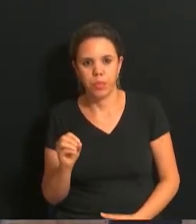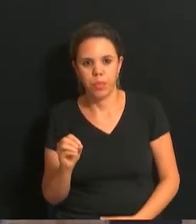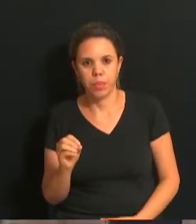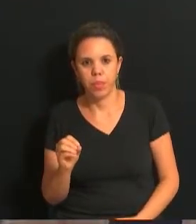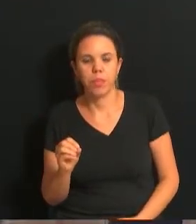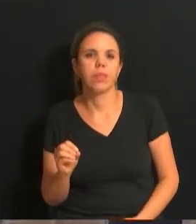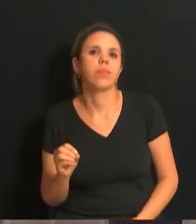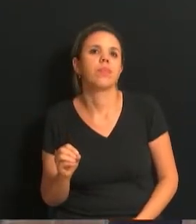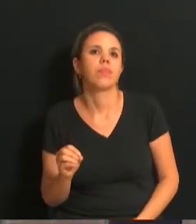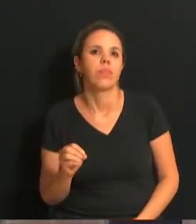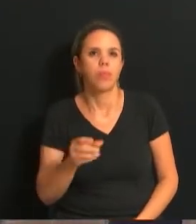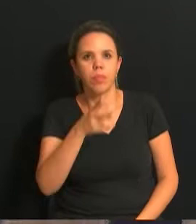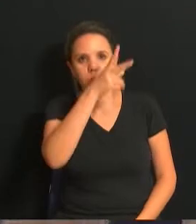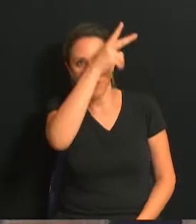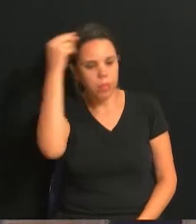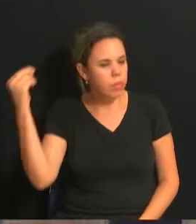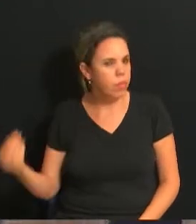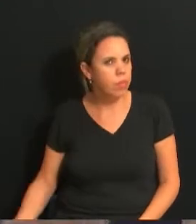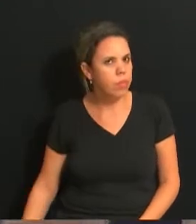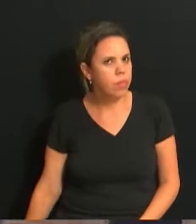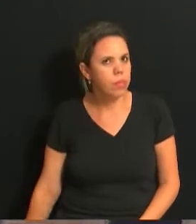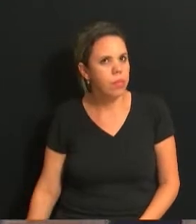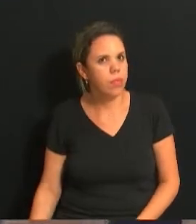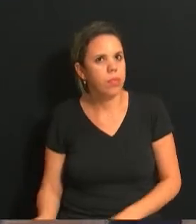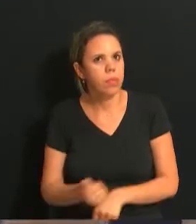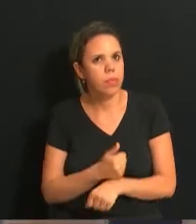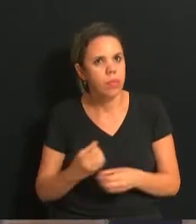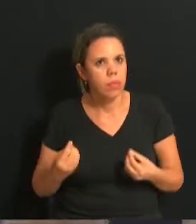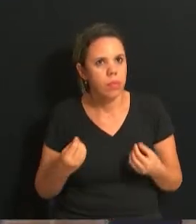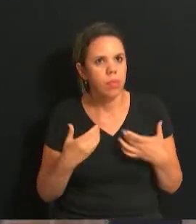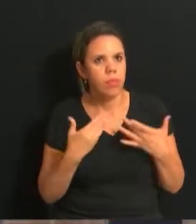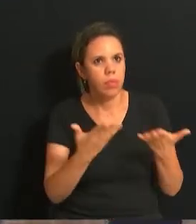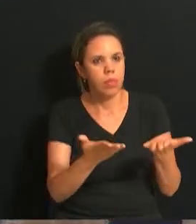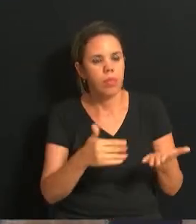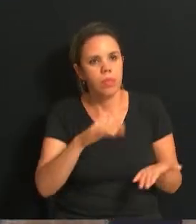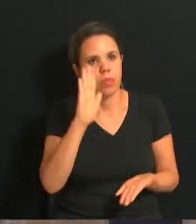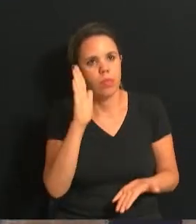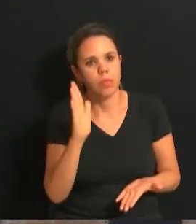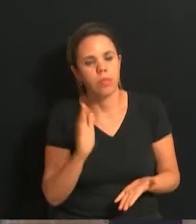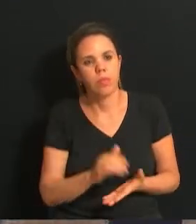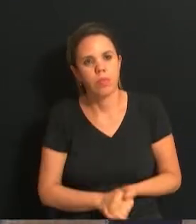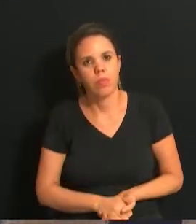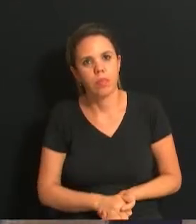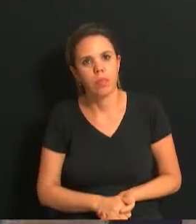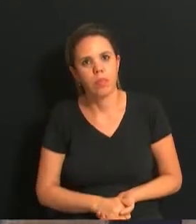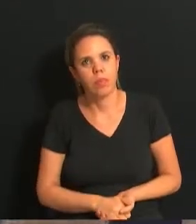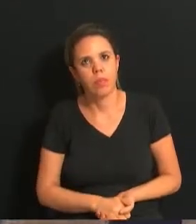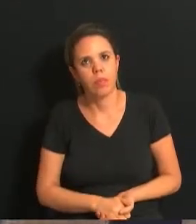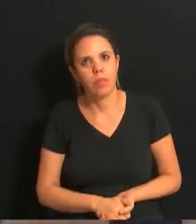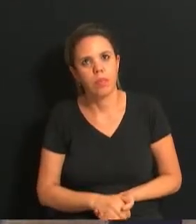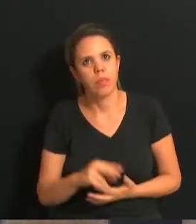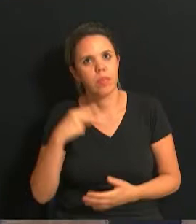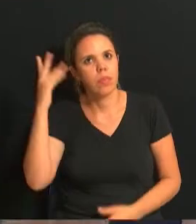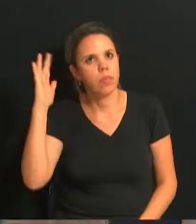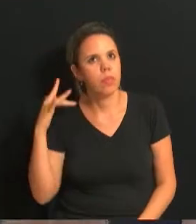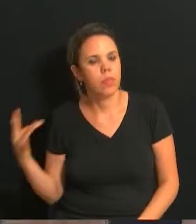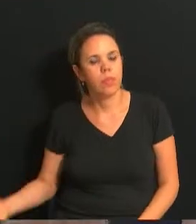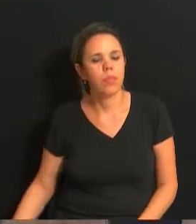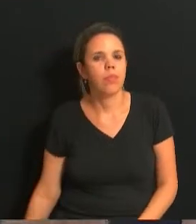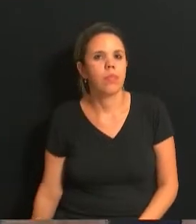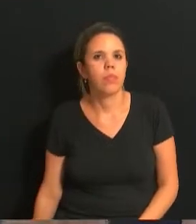do Executivo, que o Executivo destine profissionais, e que a gente tenha ampliação da equipe do SEAMO. Passo a palavra, então, para a vereadora Guida